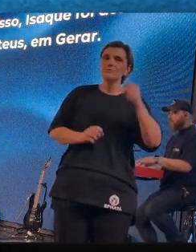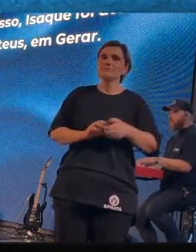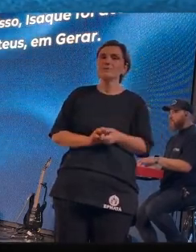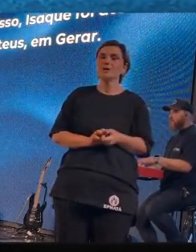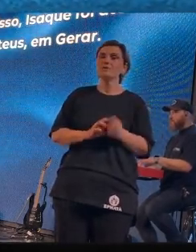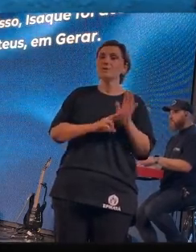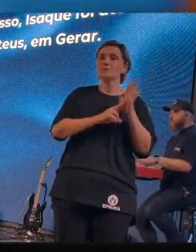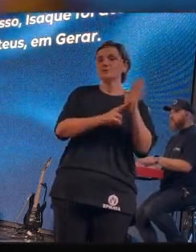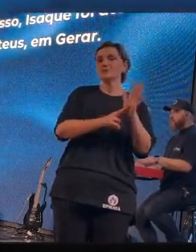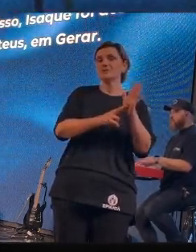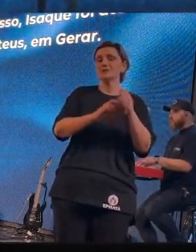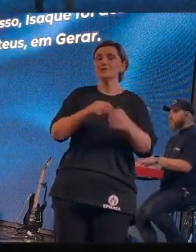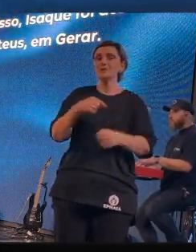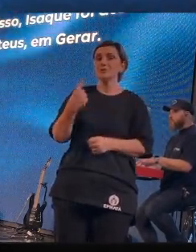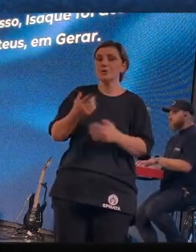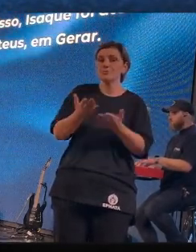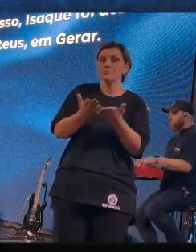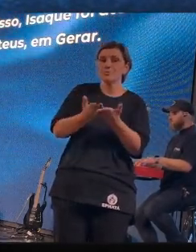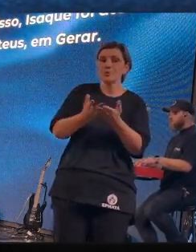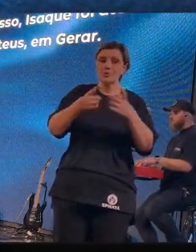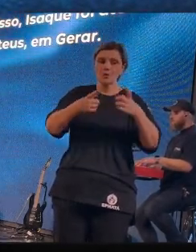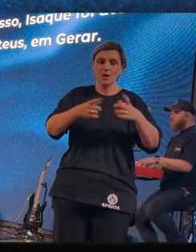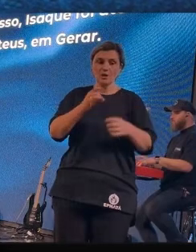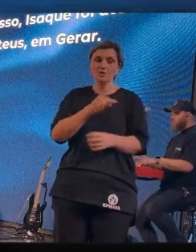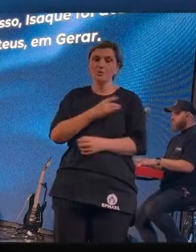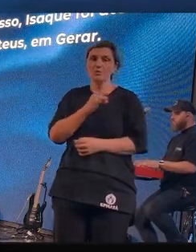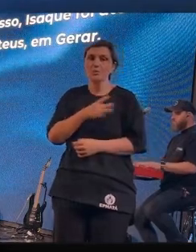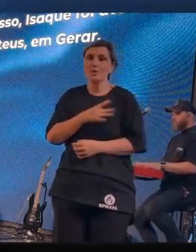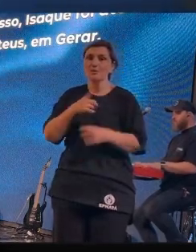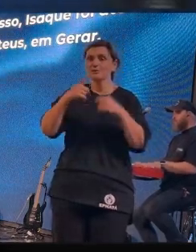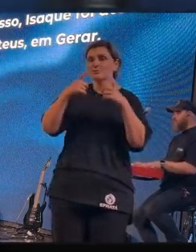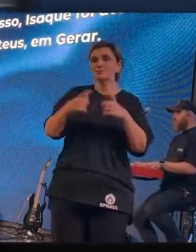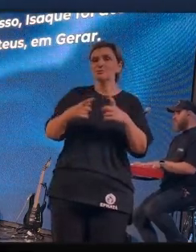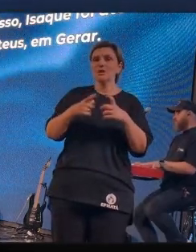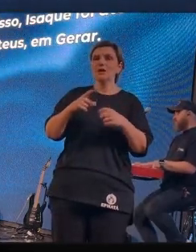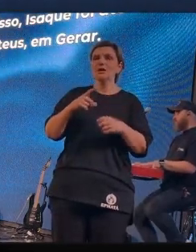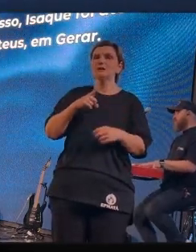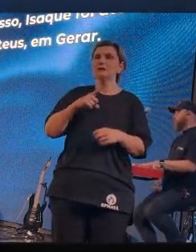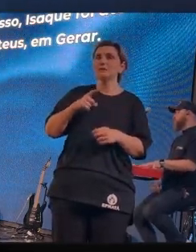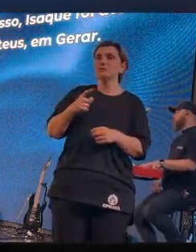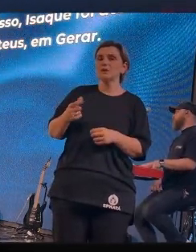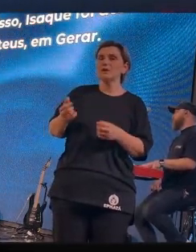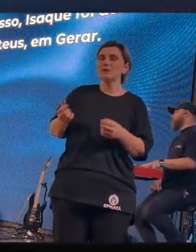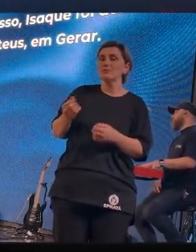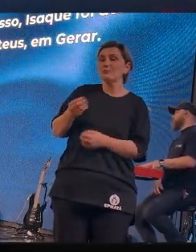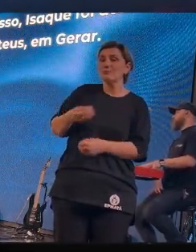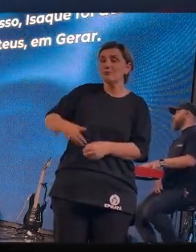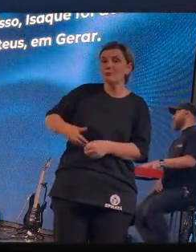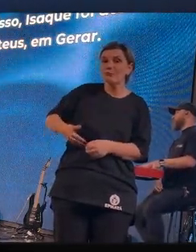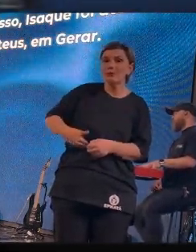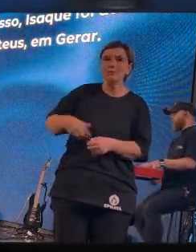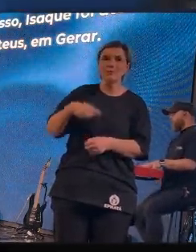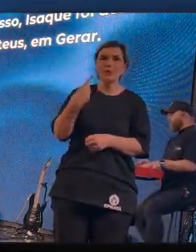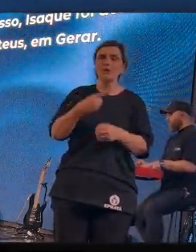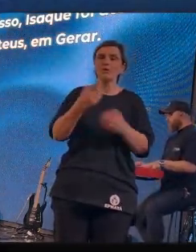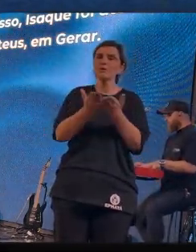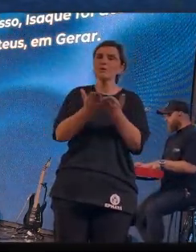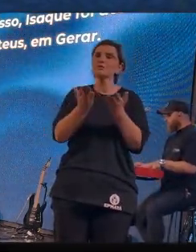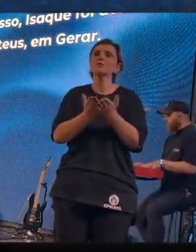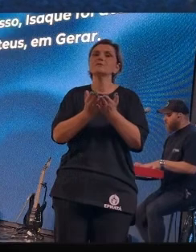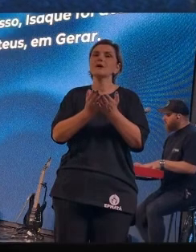somos cristãos, representa o lugar do medo, o lugar da escassez. O Egito, para nós que somos